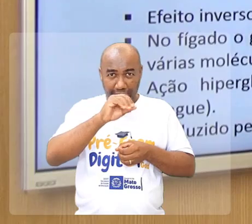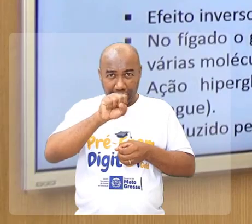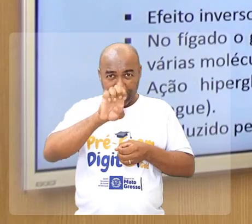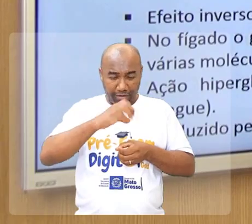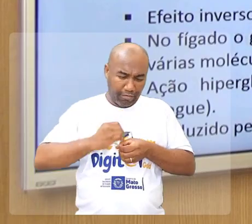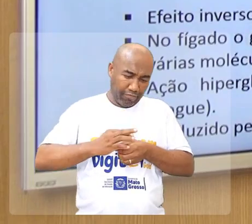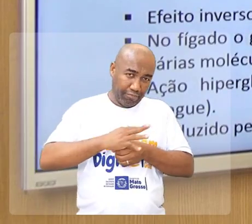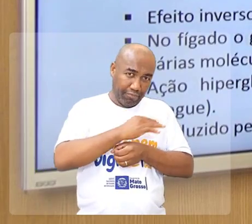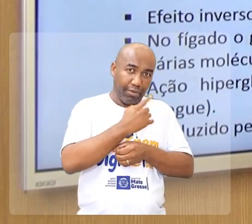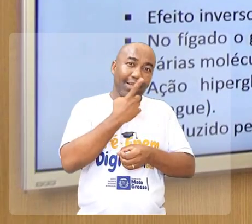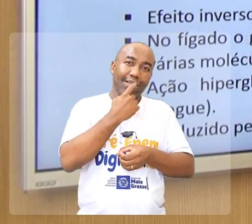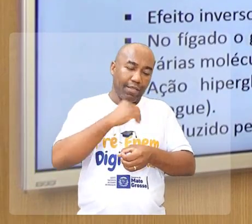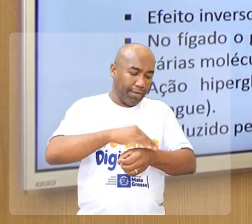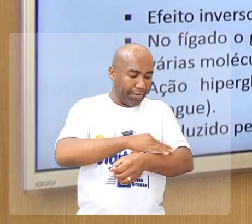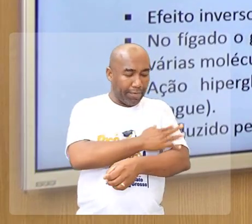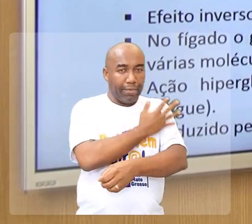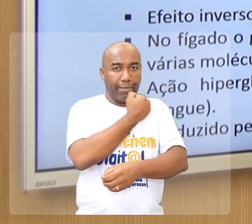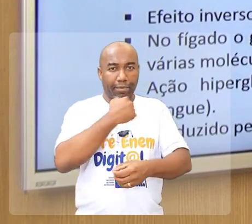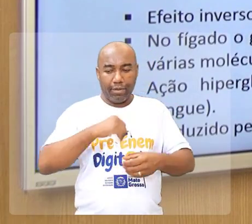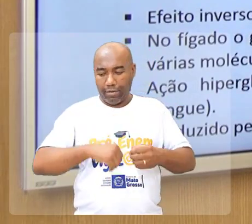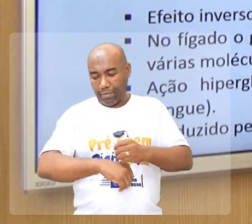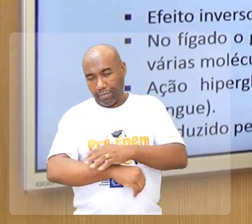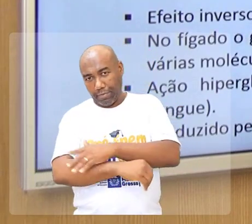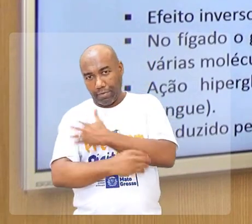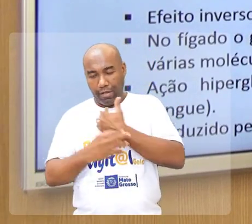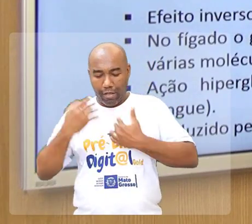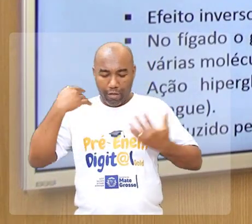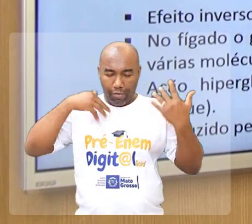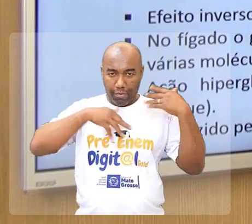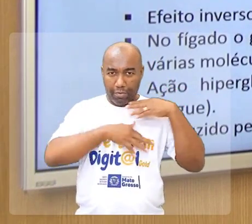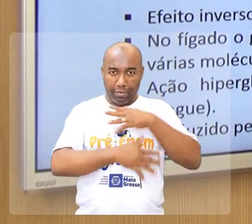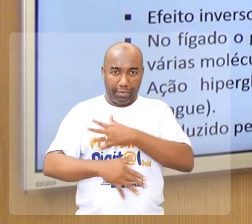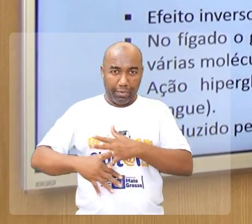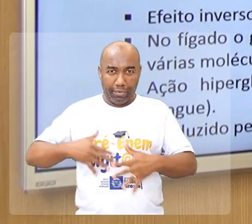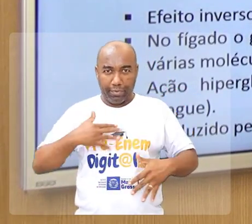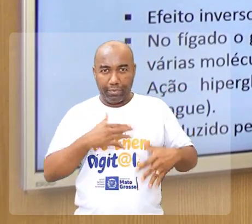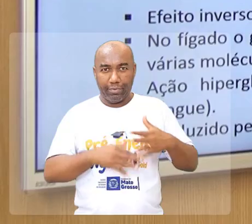corrente sanguínea, porque agora está faltando. Então, agora é um hormônio